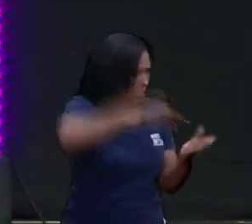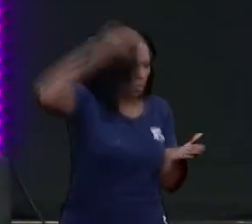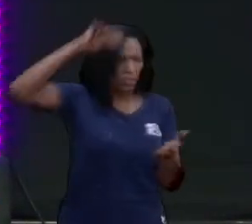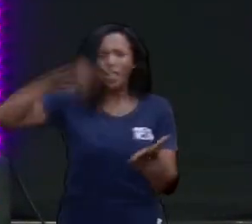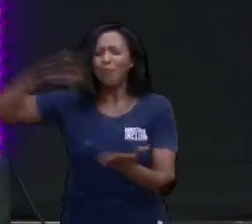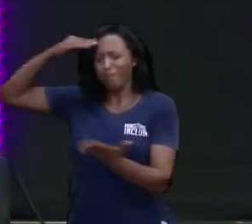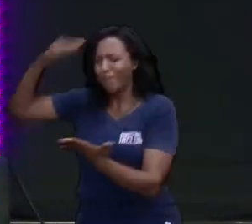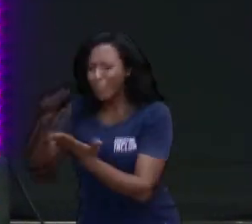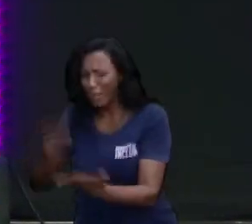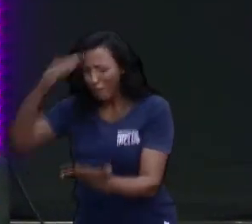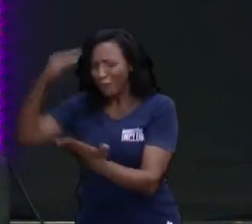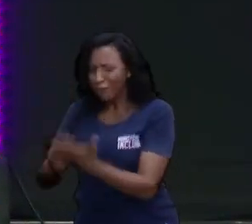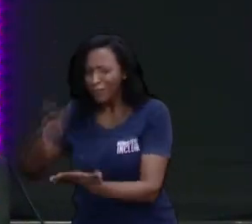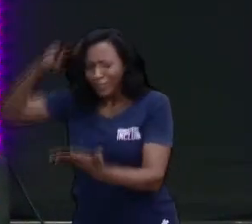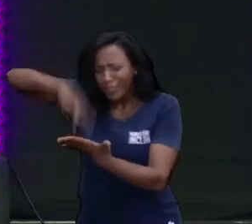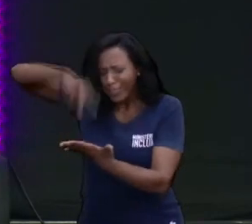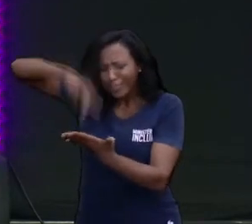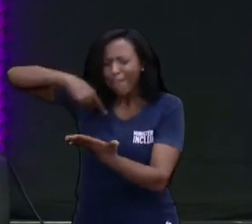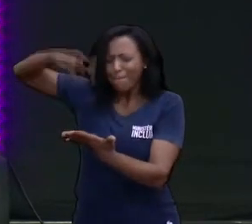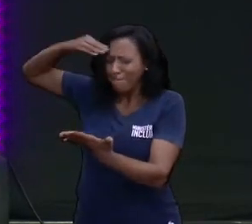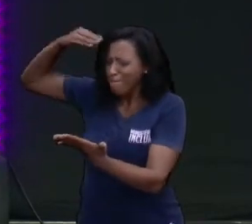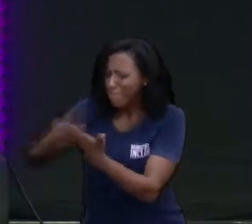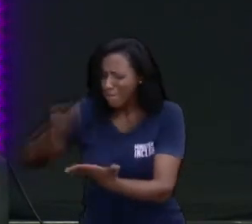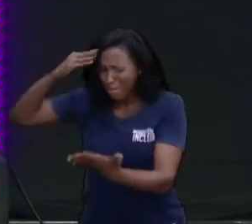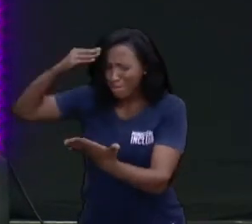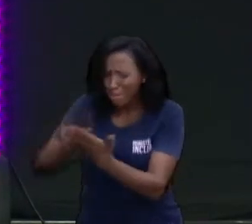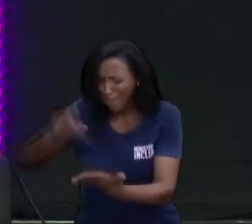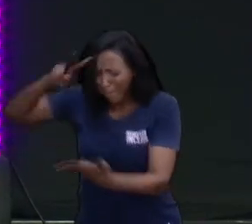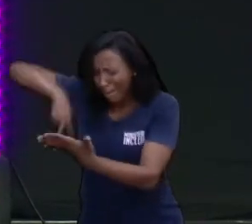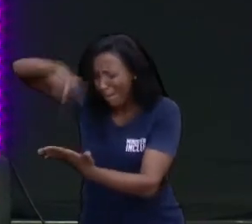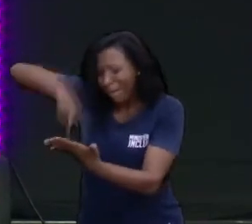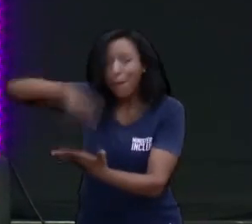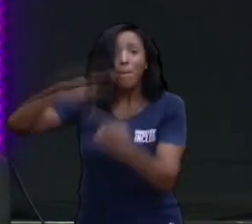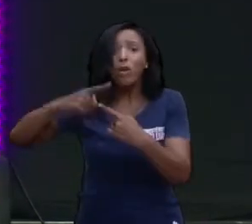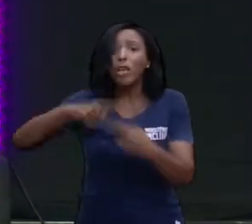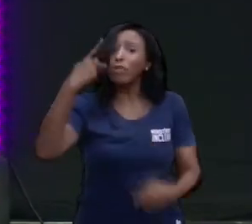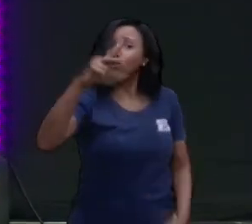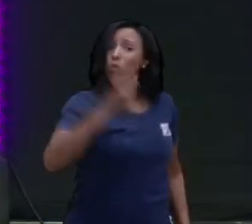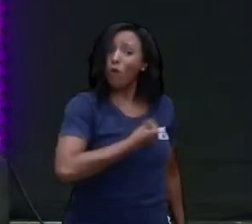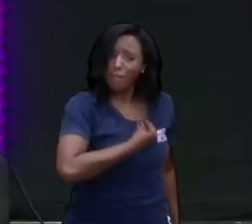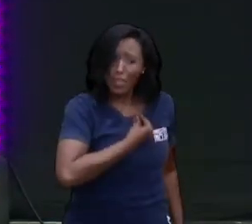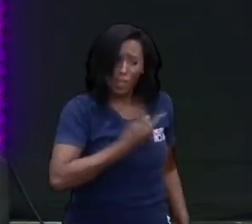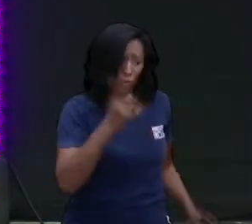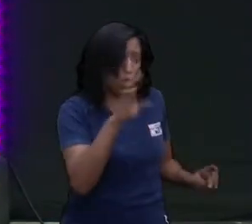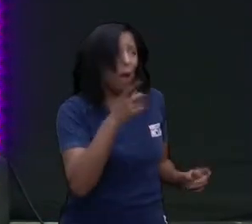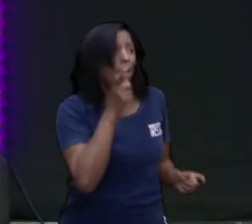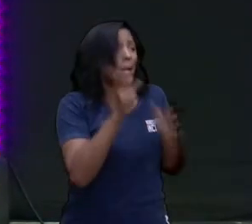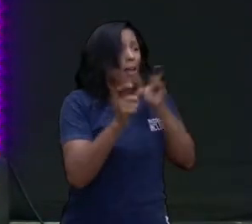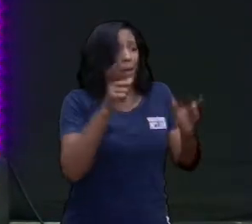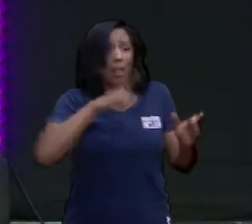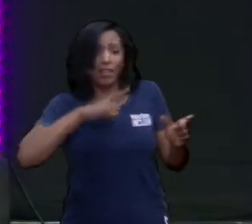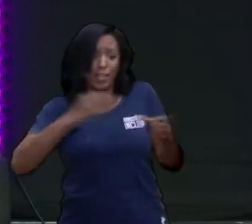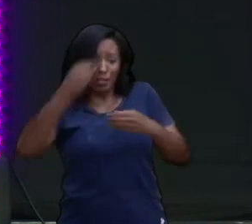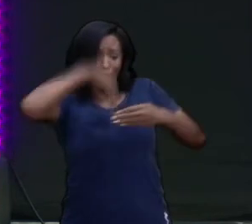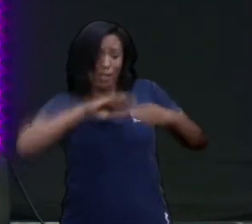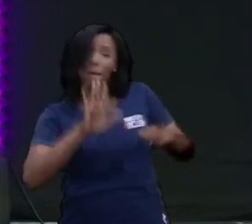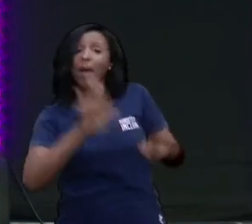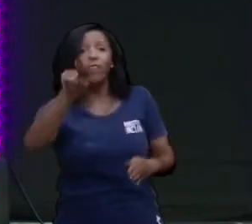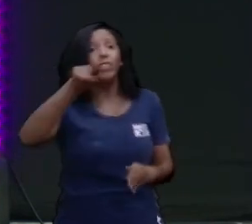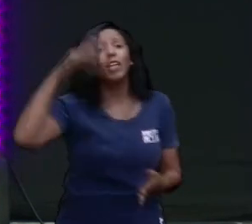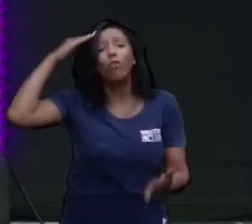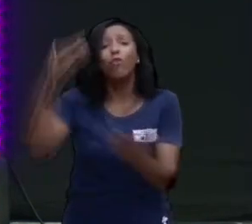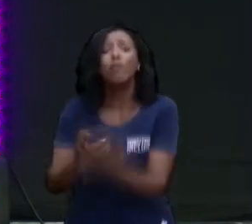nisso e Lei eu creio nisso e nem eu creio nisso porque você não tem palavras próprias para dizer mas você confia na palavra que